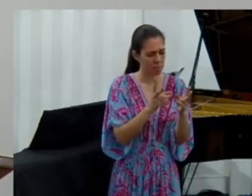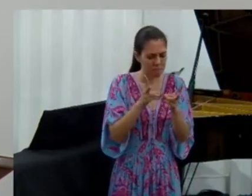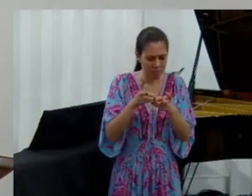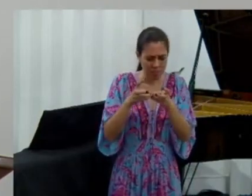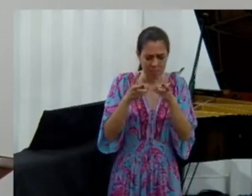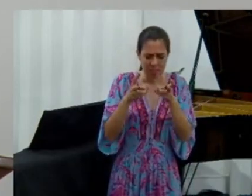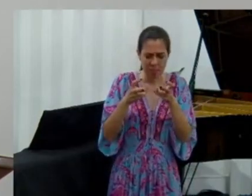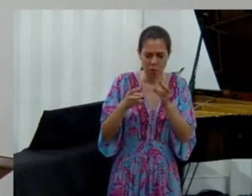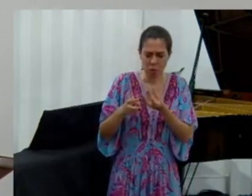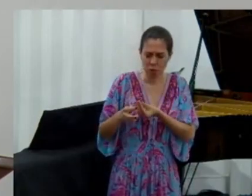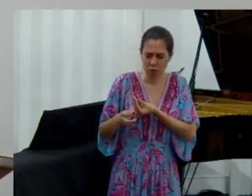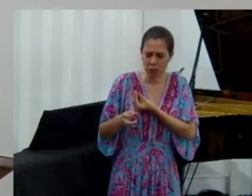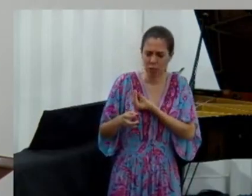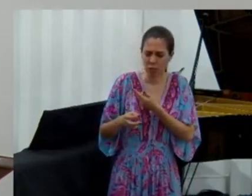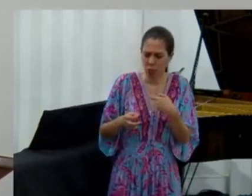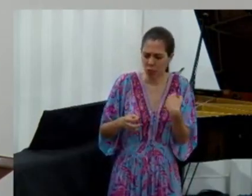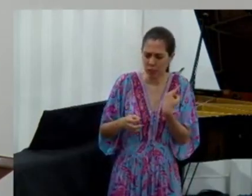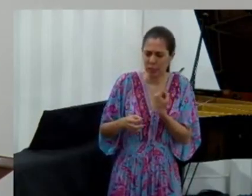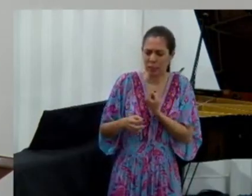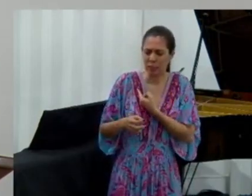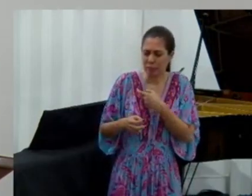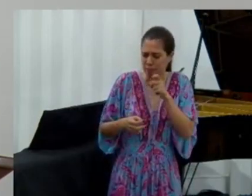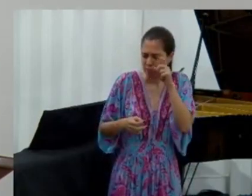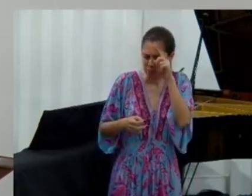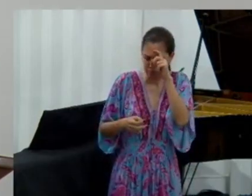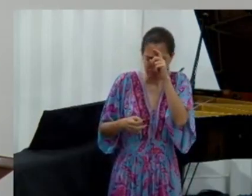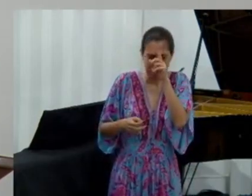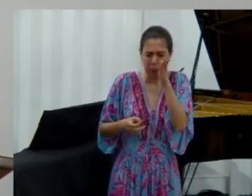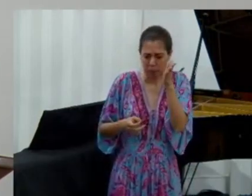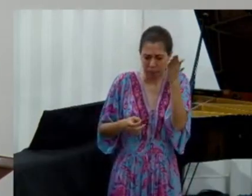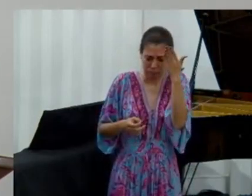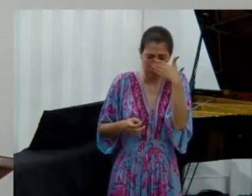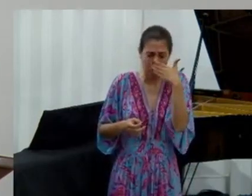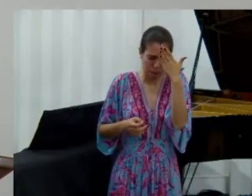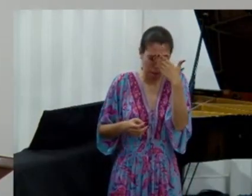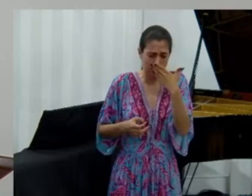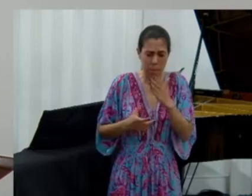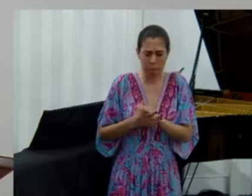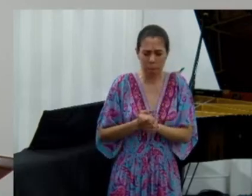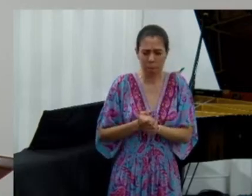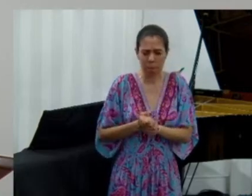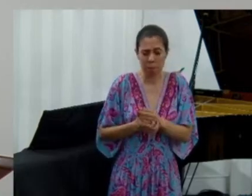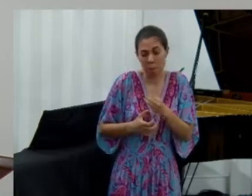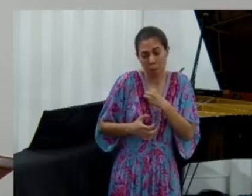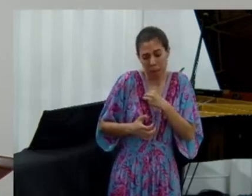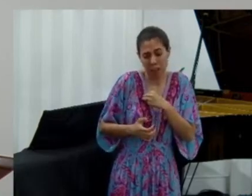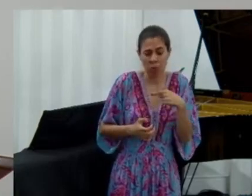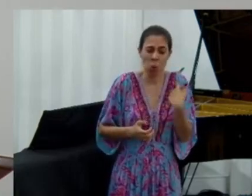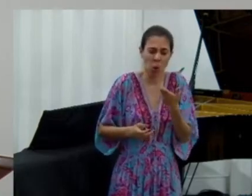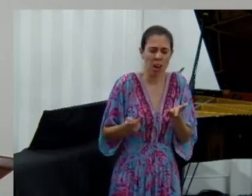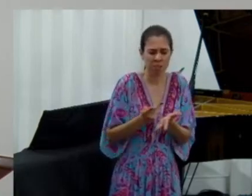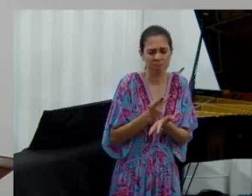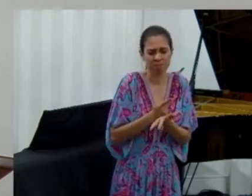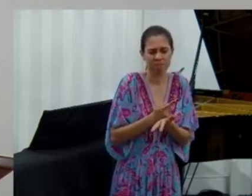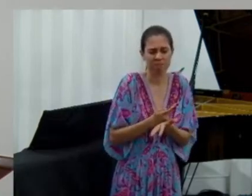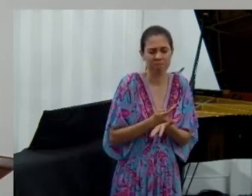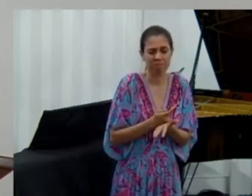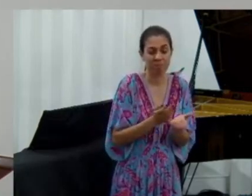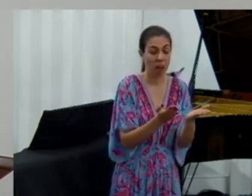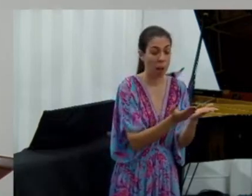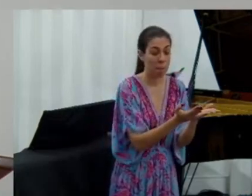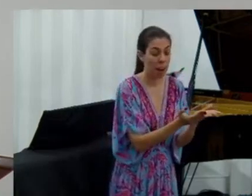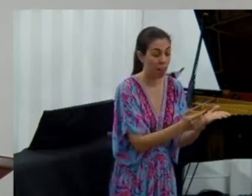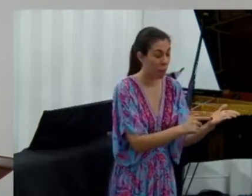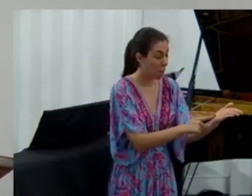vida. Às vezes acreditamos que tudo está indo muito bem, mas a sua palavra nos mostra que há coisas